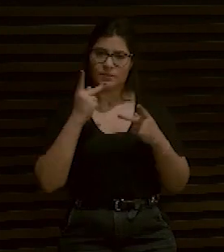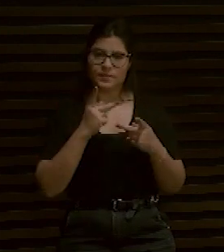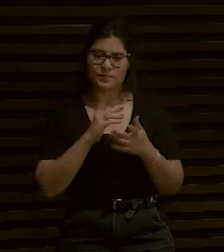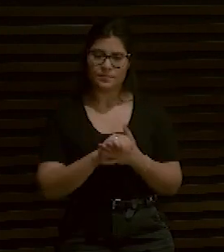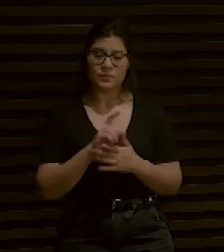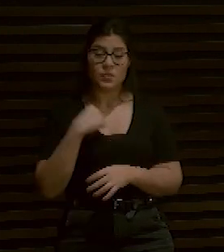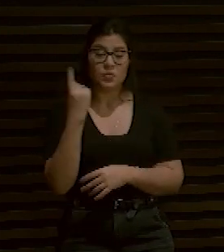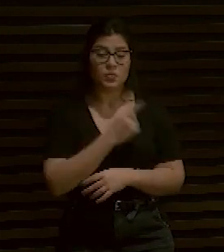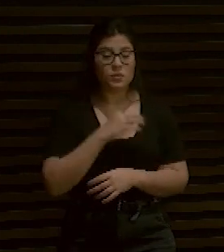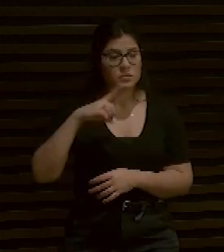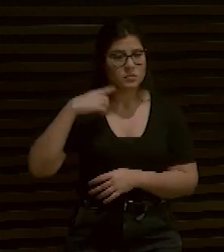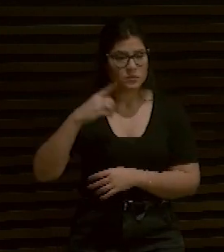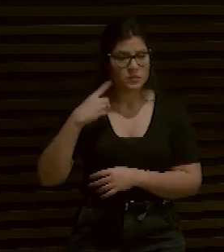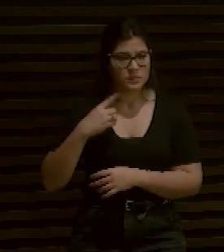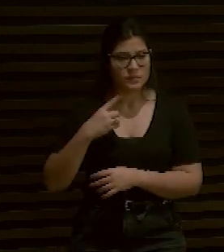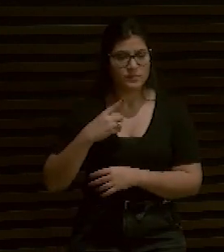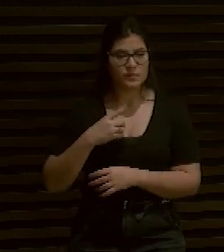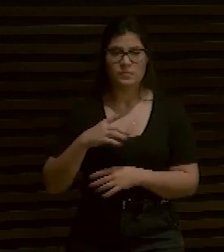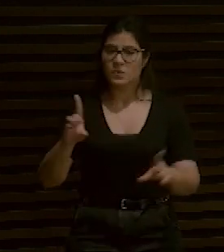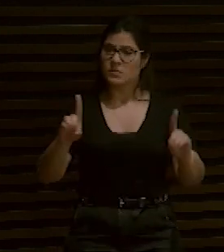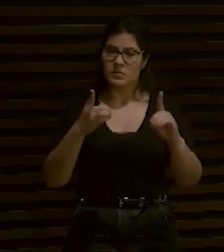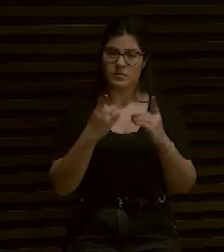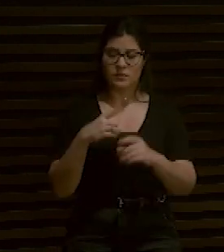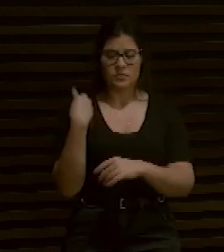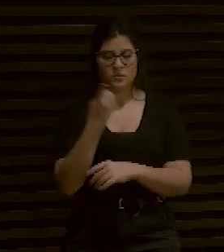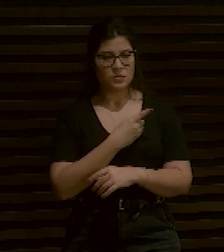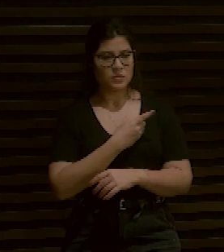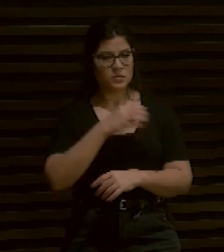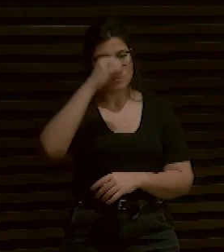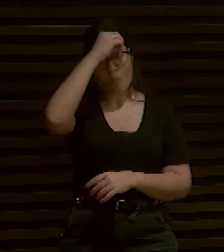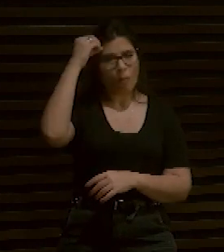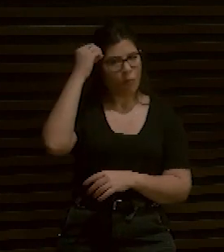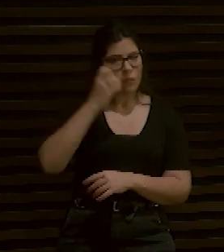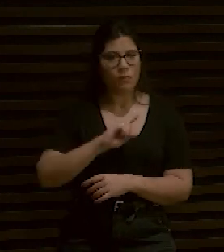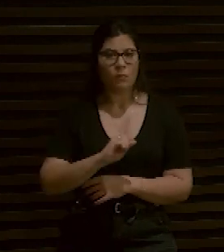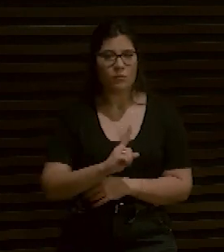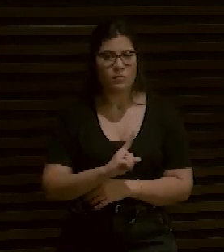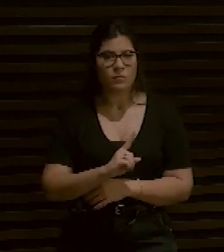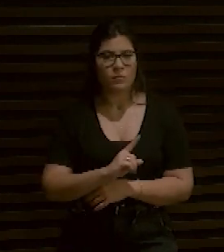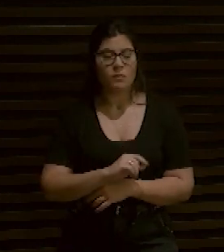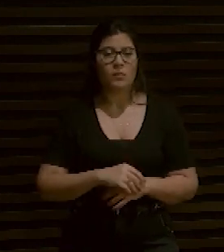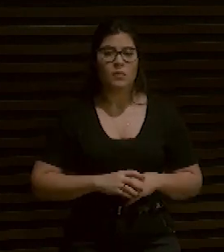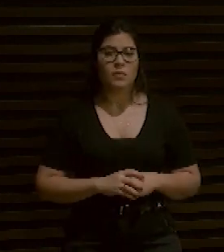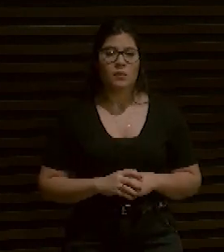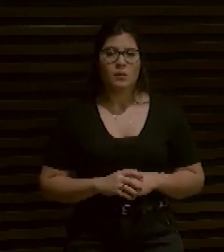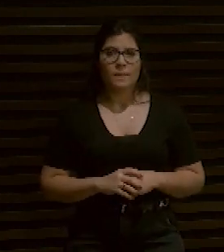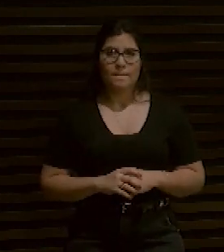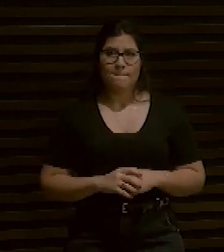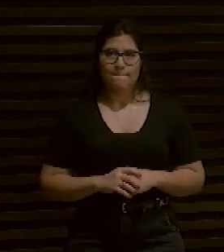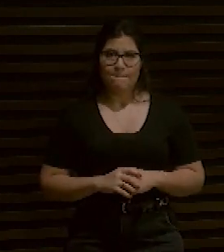o nosso advogado não defende que nós somos inocentes, nem aduz circunstâncias